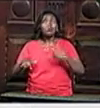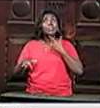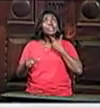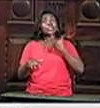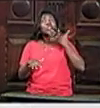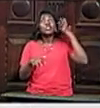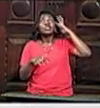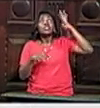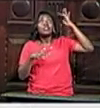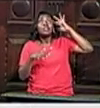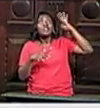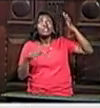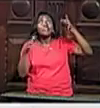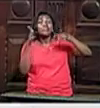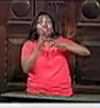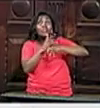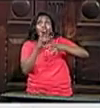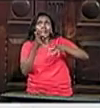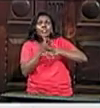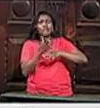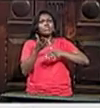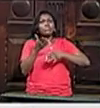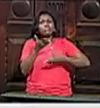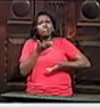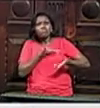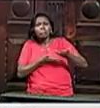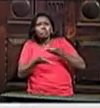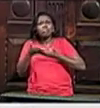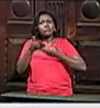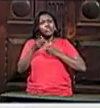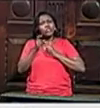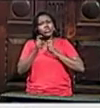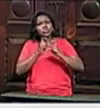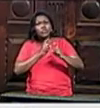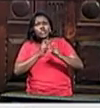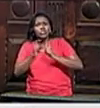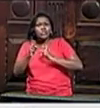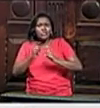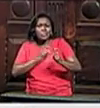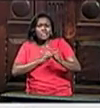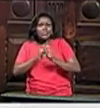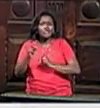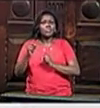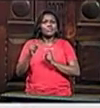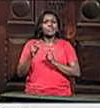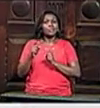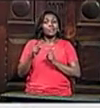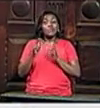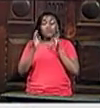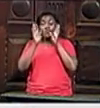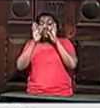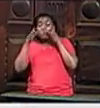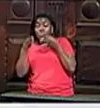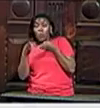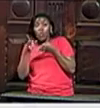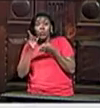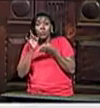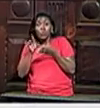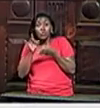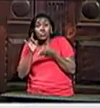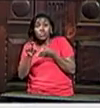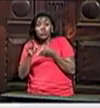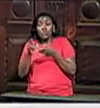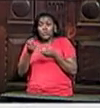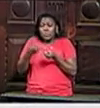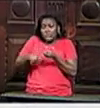cidade que seja participativa dialógica que inclua todos e todas que não esteja focado apenas no business nos